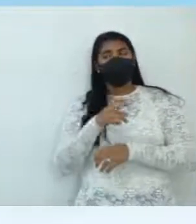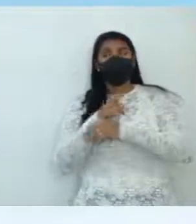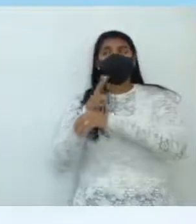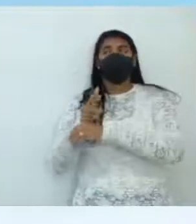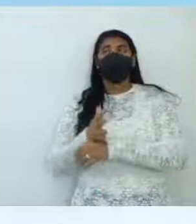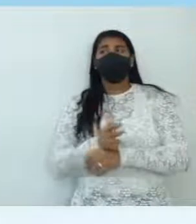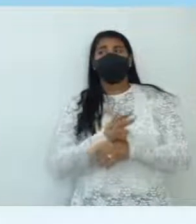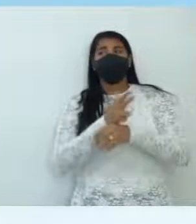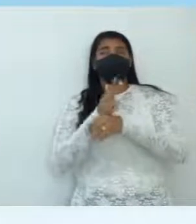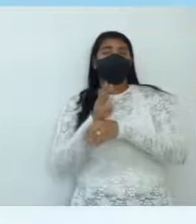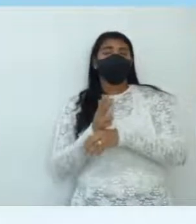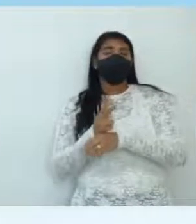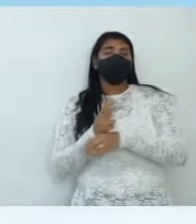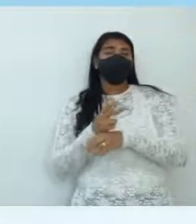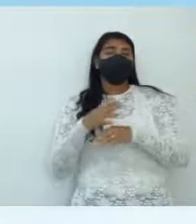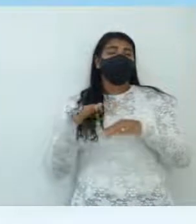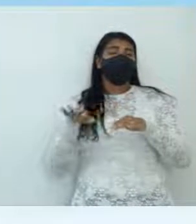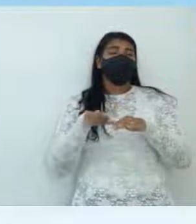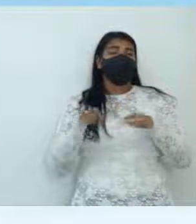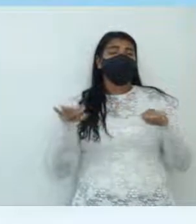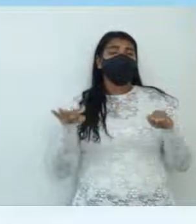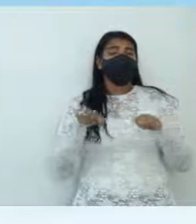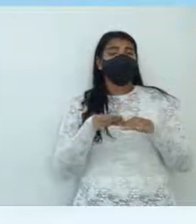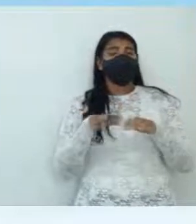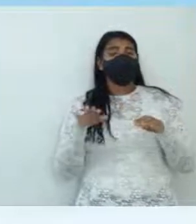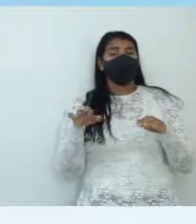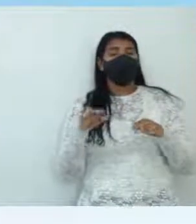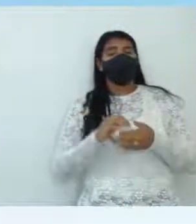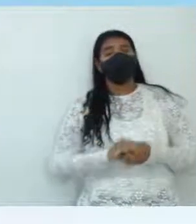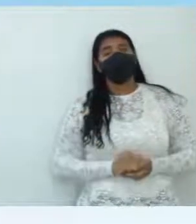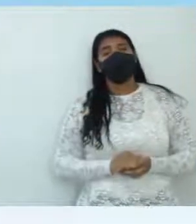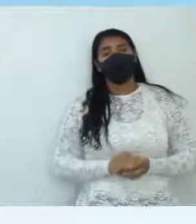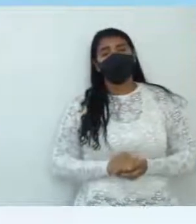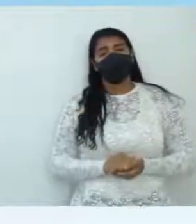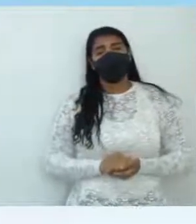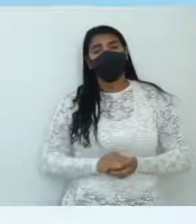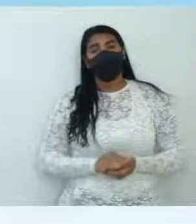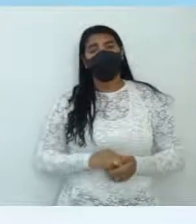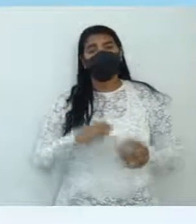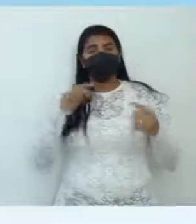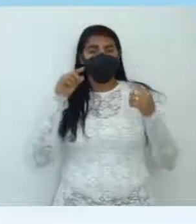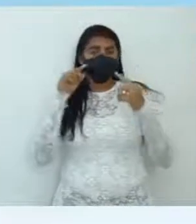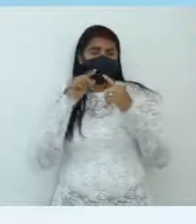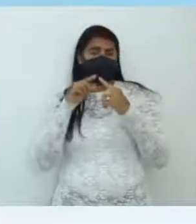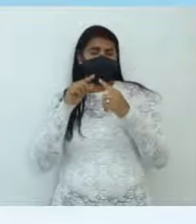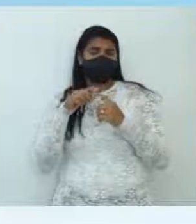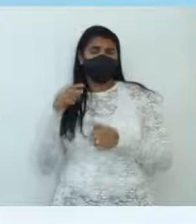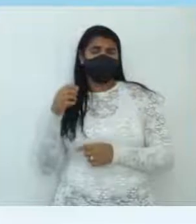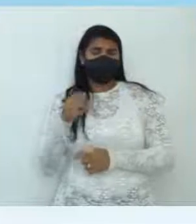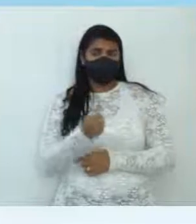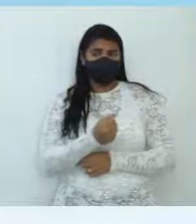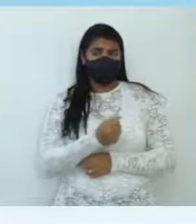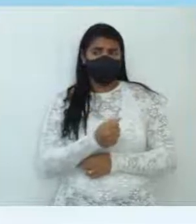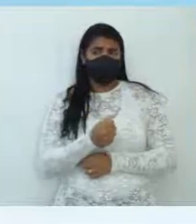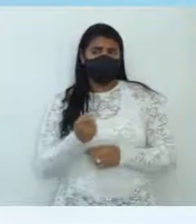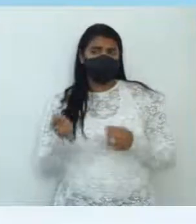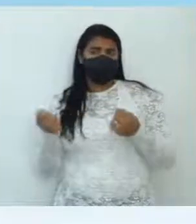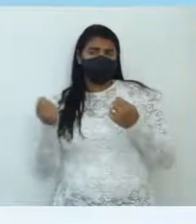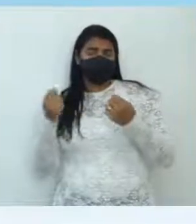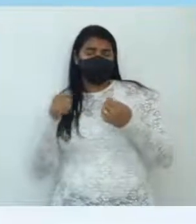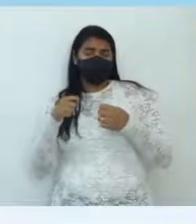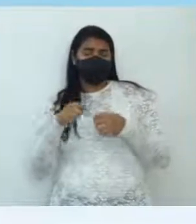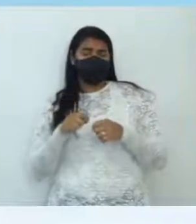das superfícies de barragens, isso a fim de identificar rapidamente possíveis